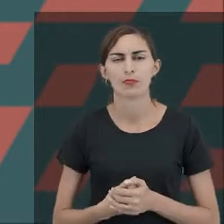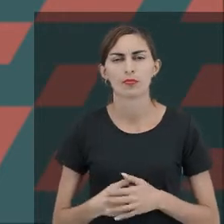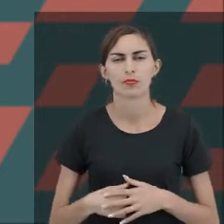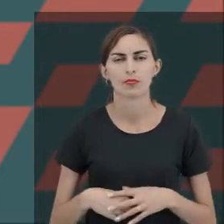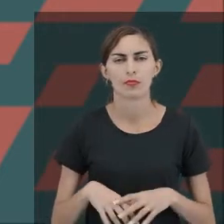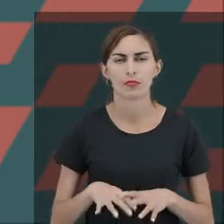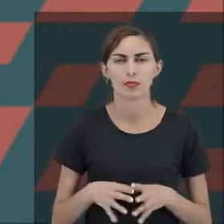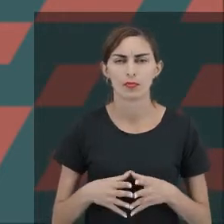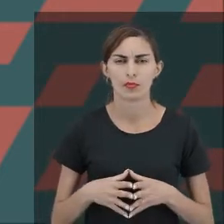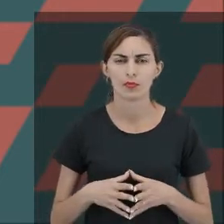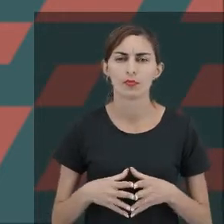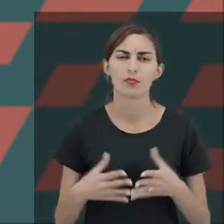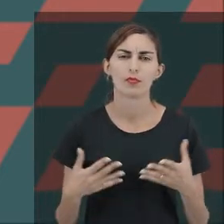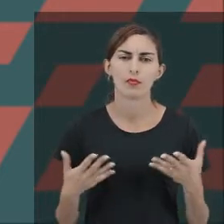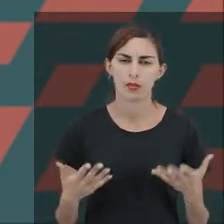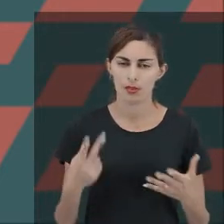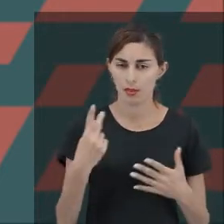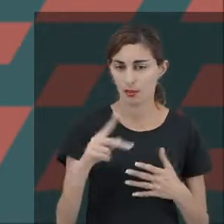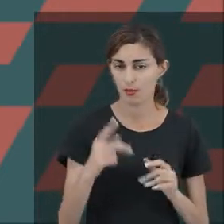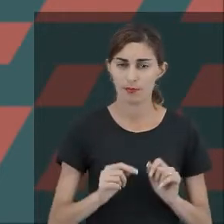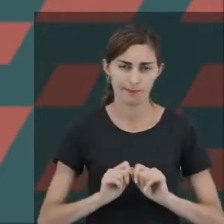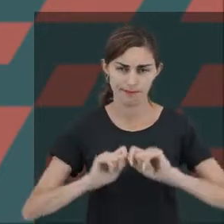código P35.9.